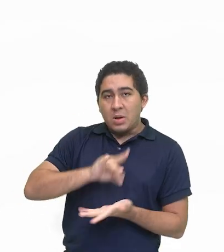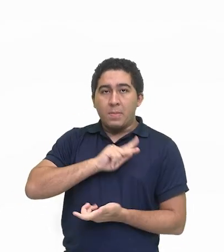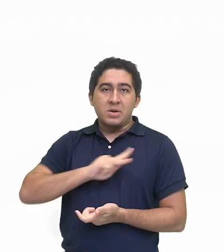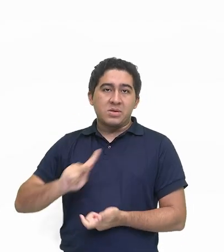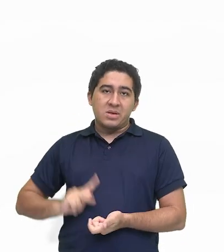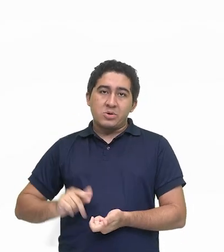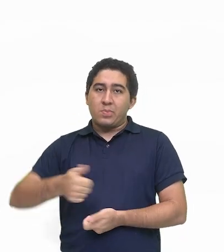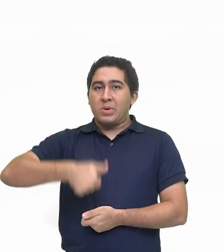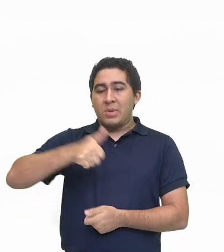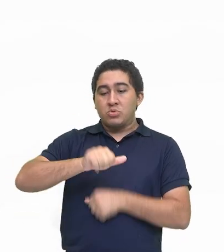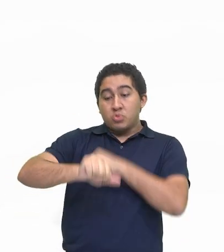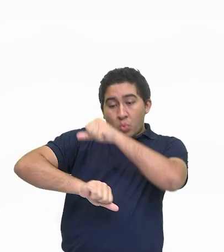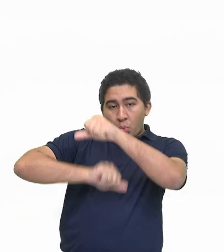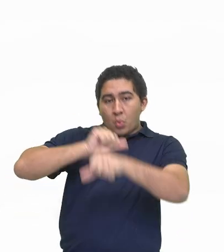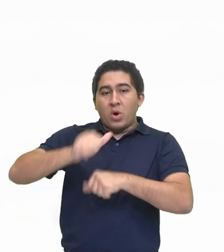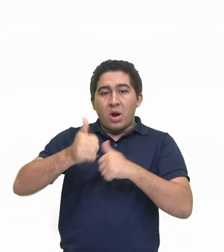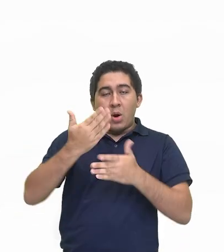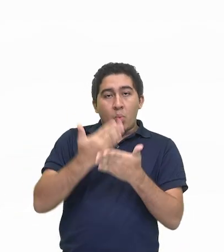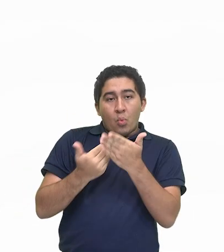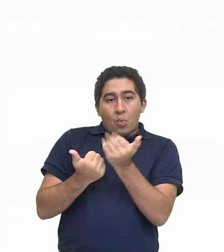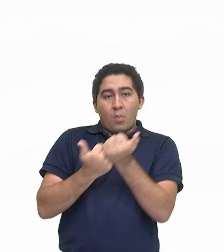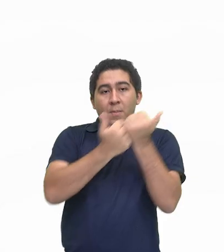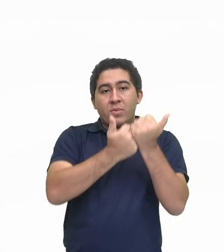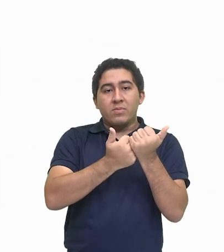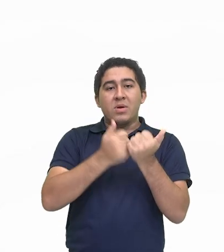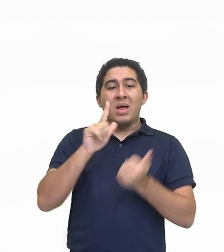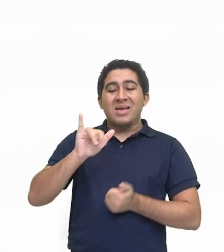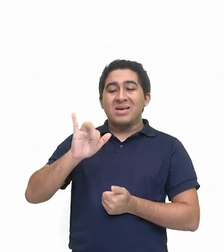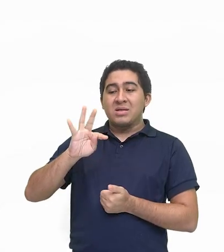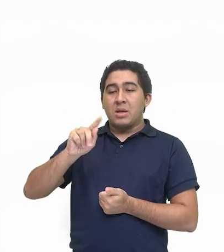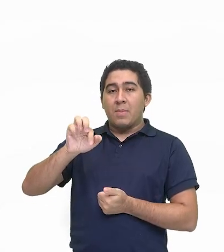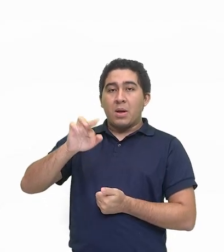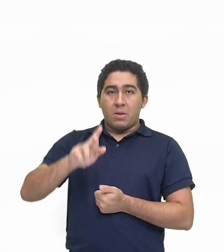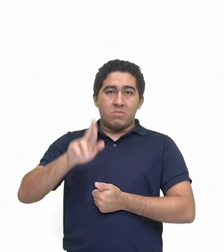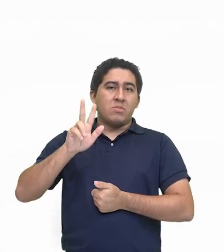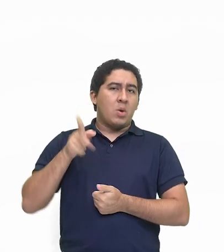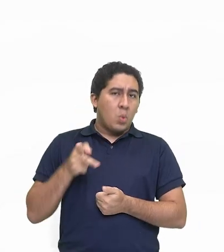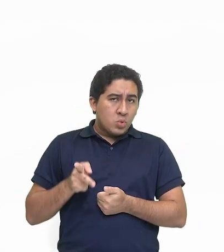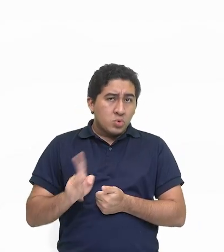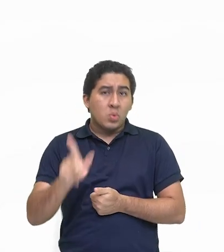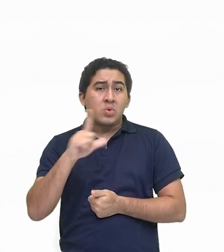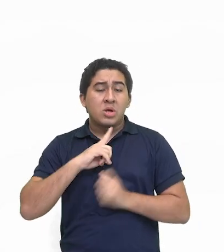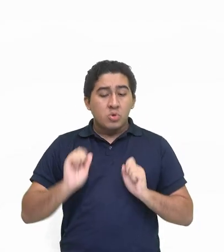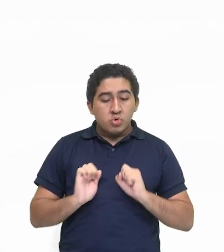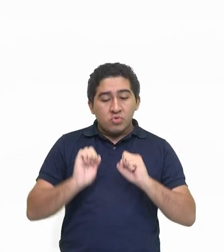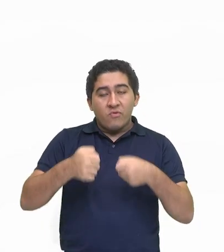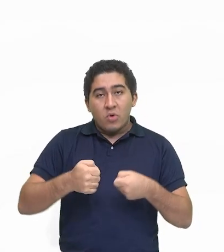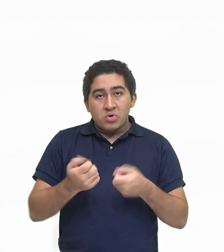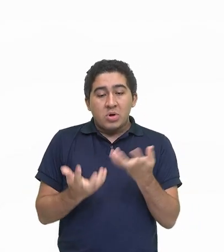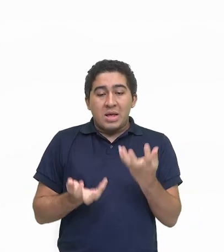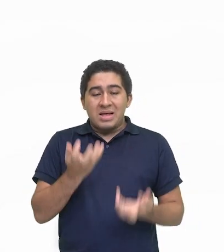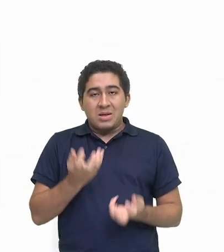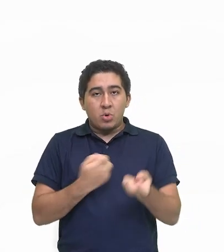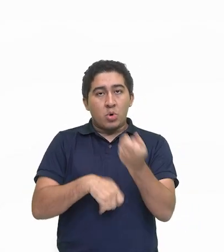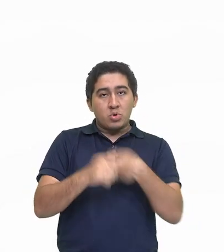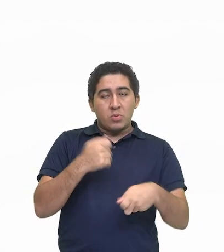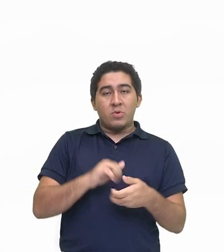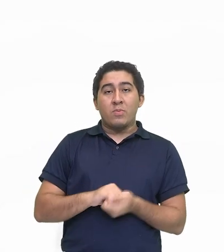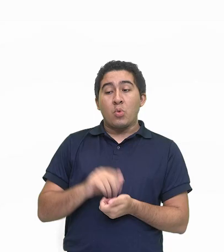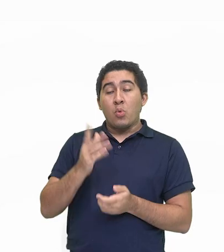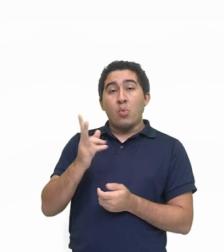e deu continuidade aos esforços de estabilização econômica. Seu governo lançou o Plano Real